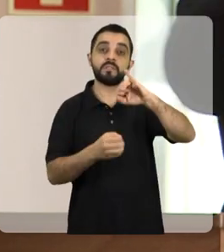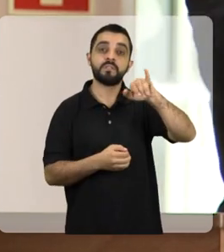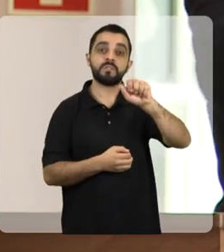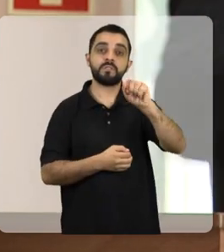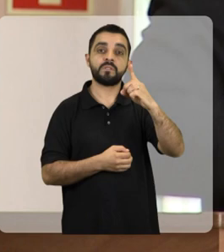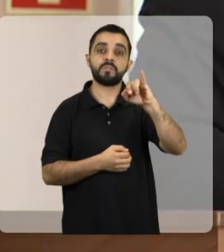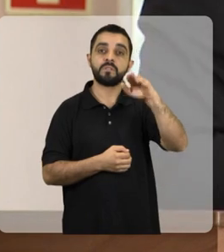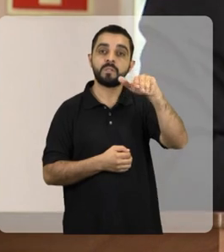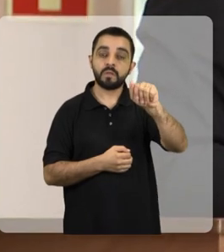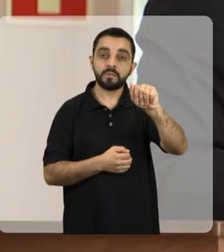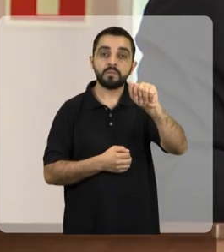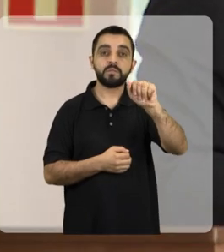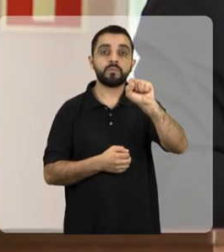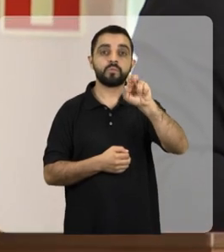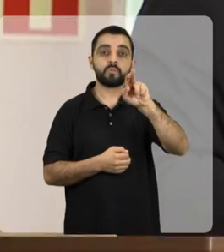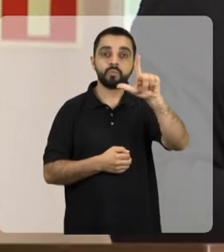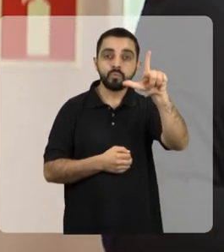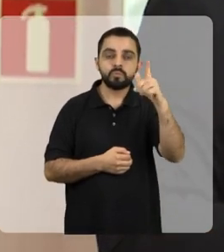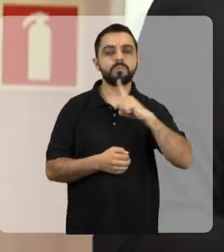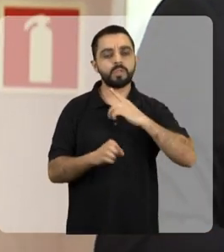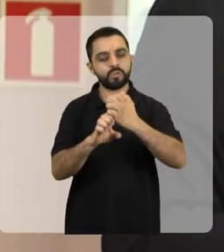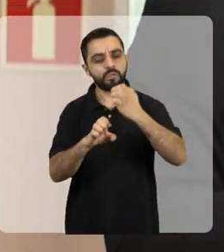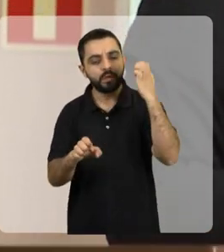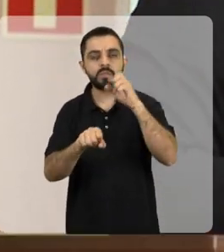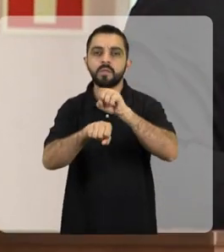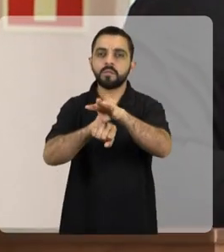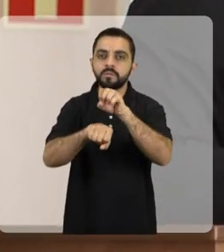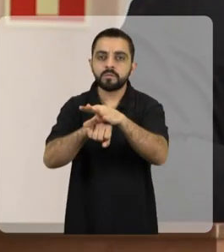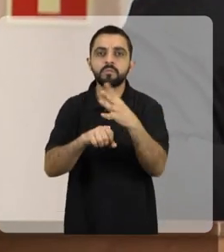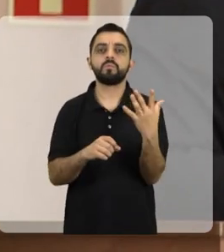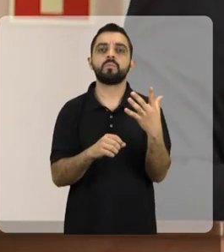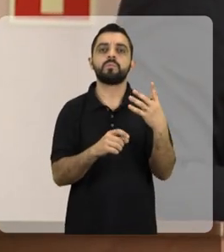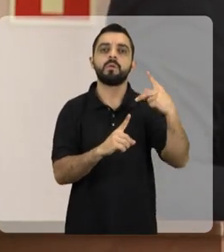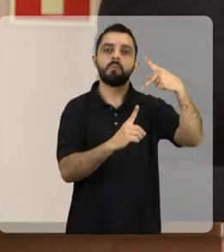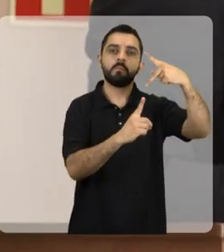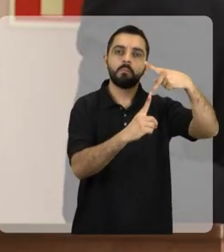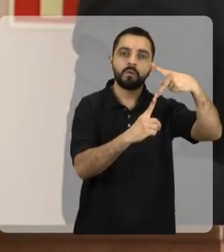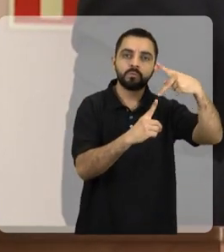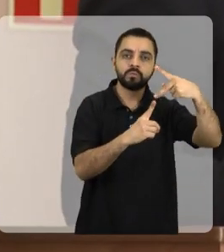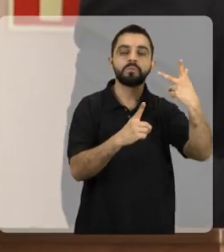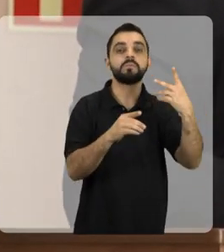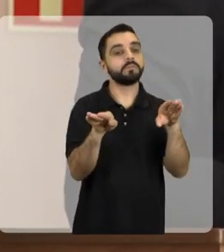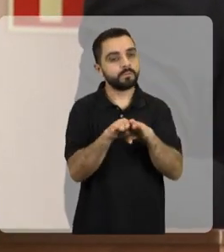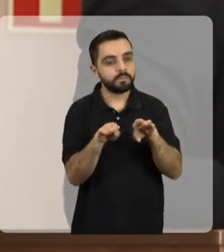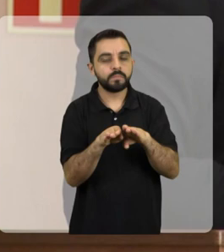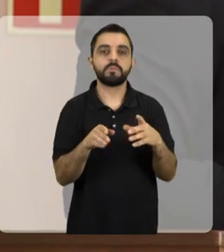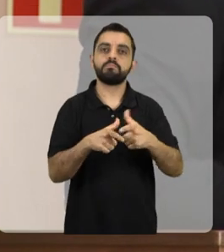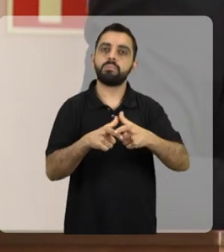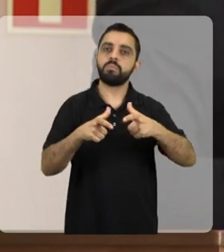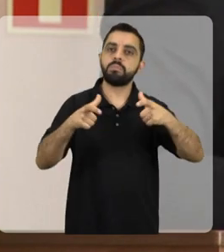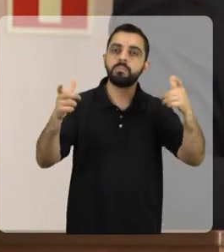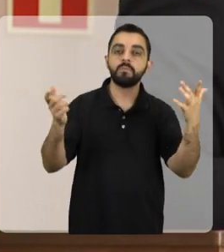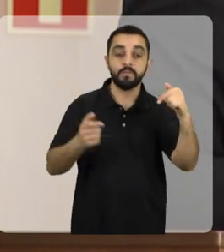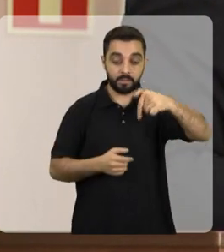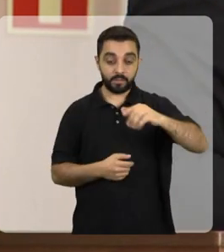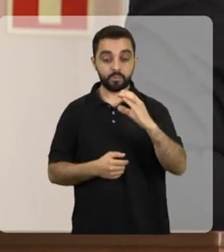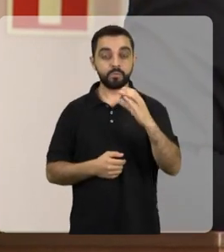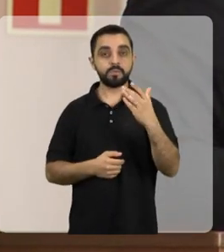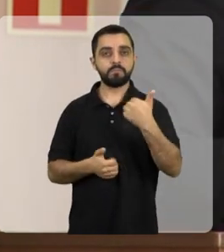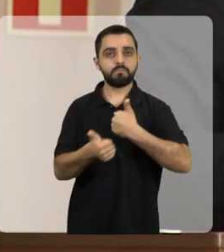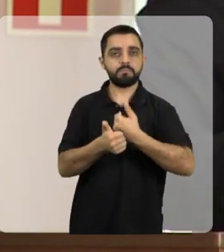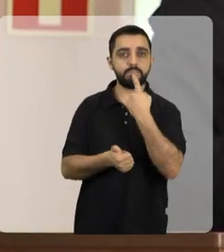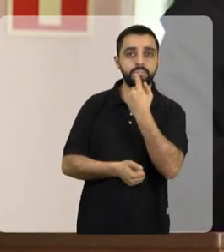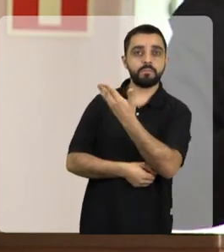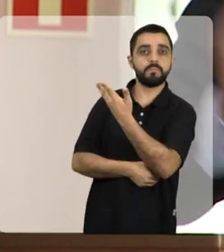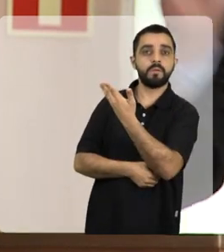de engenharias e de licenciaturas. Palotina, idem. Aqui em Curitiba, nesse ano, inauguramos aqui